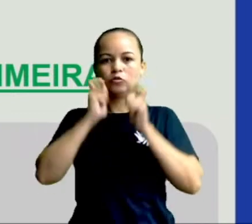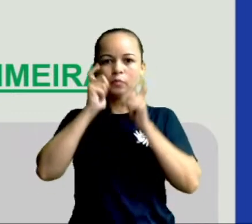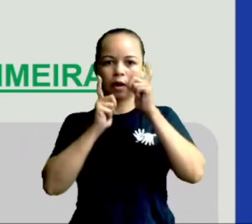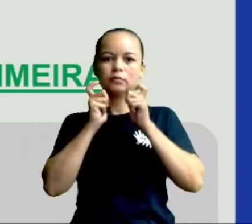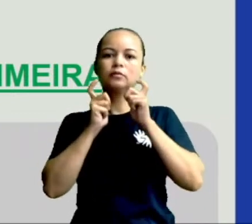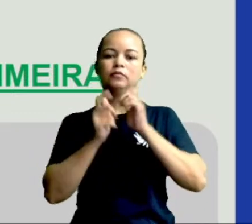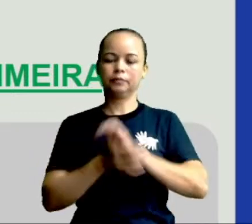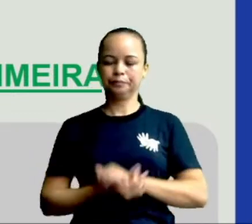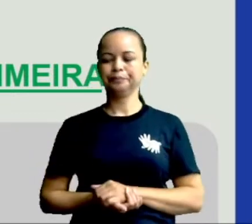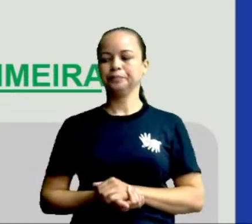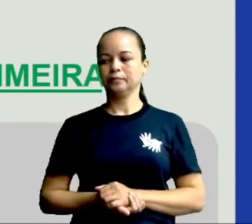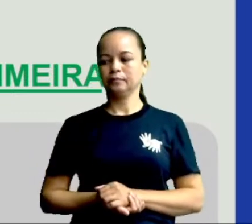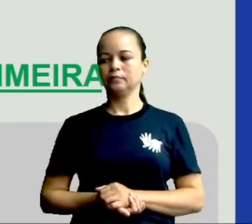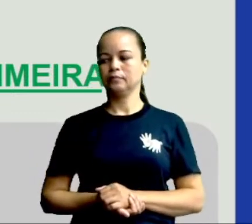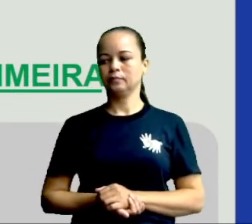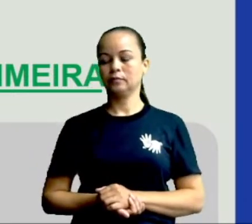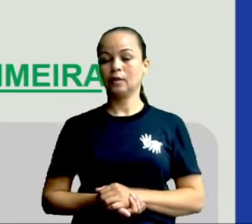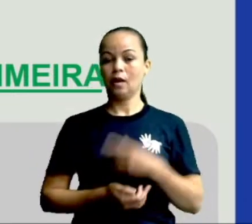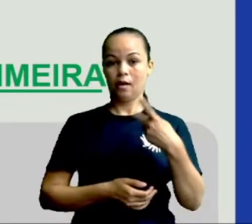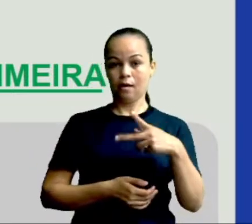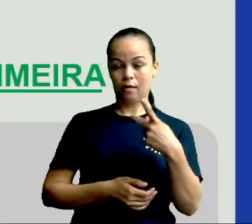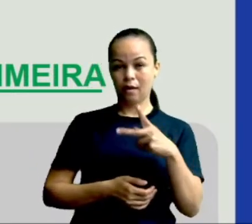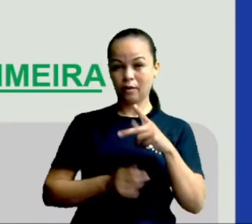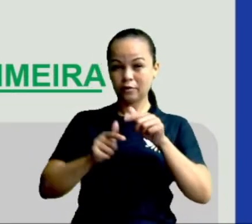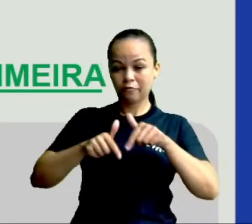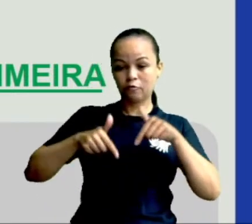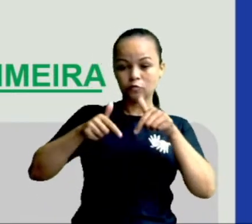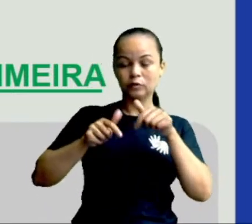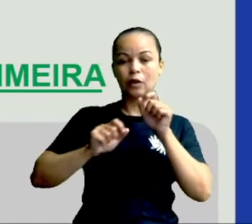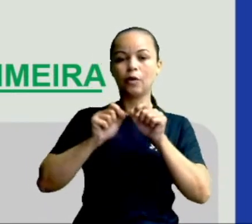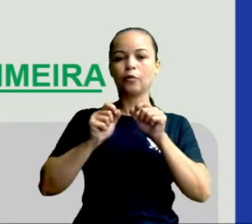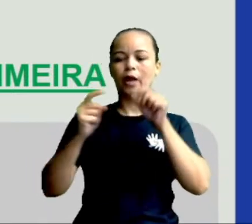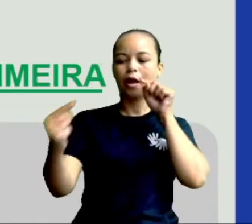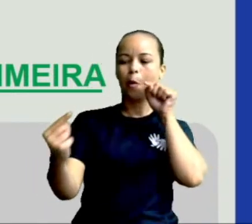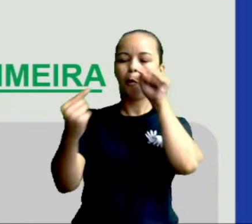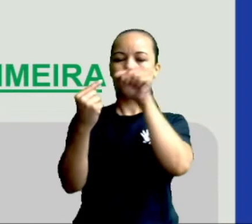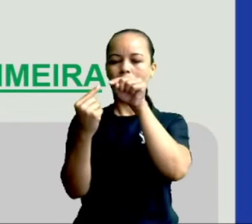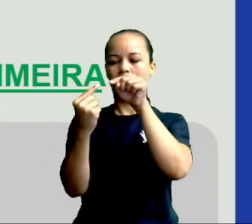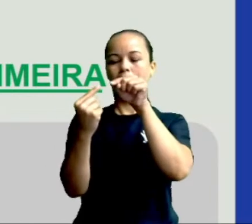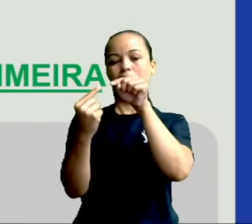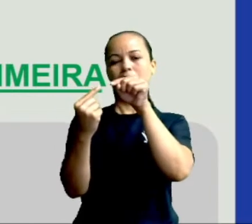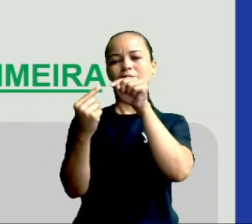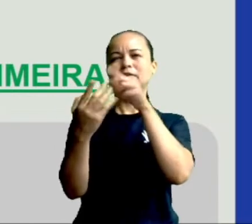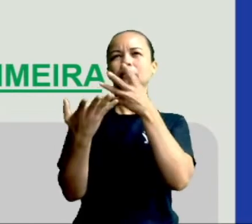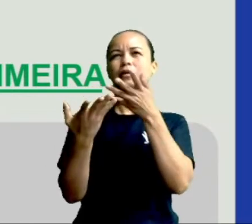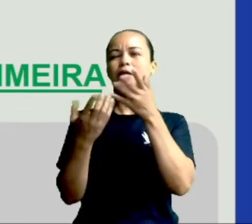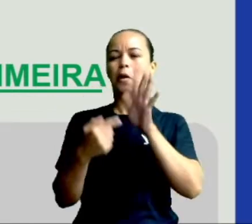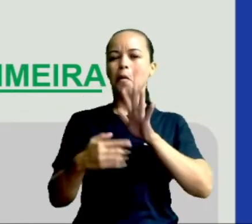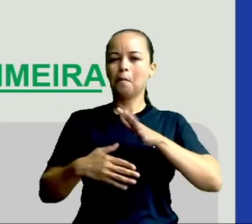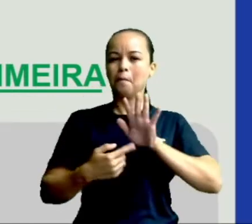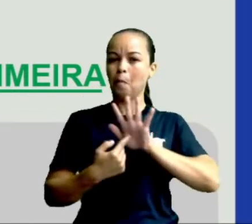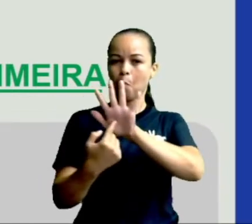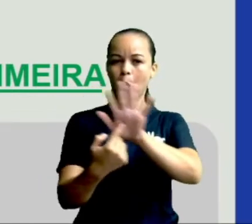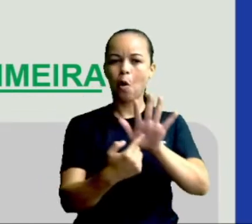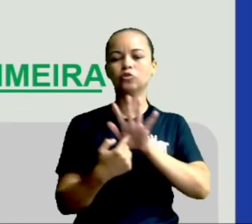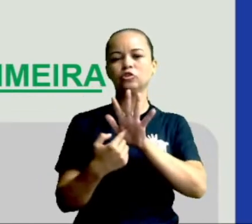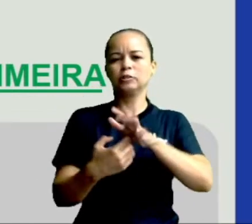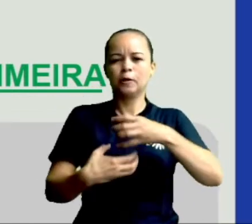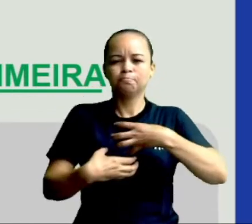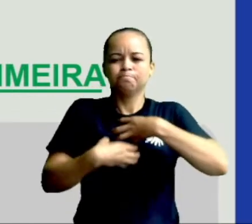expressiva. Essa função da linguagem, ela tem o objetivo de mostrar as sensações,